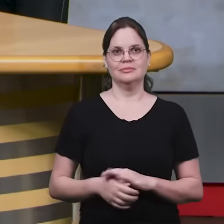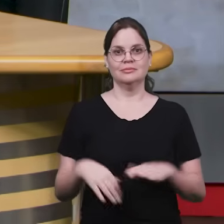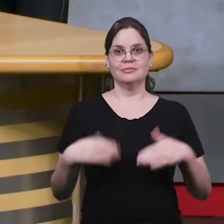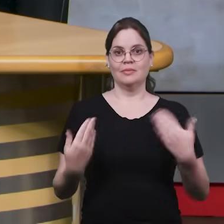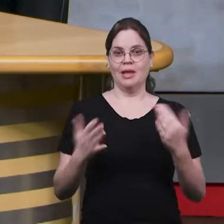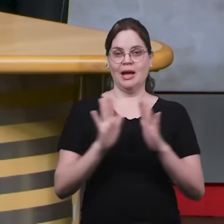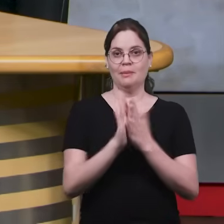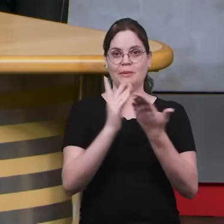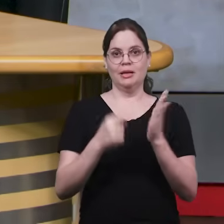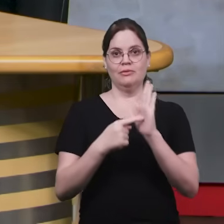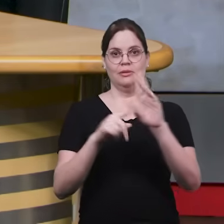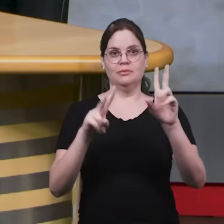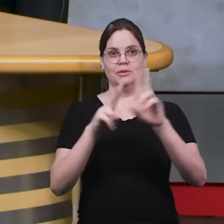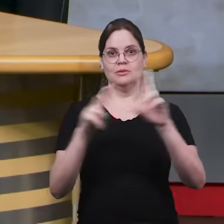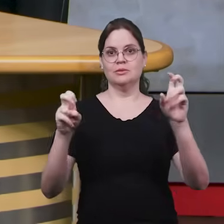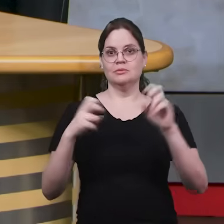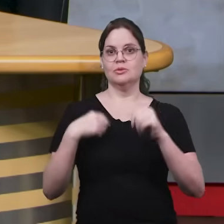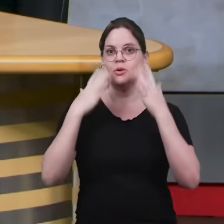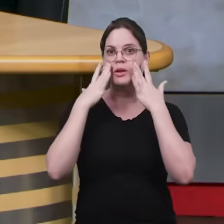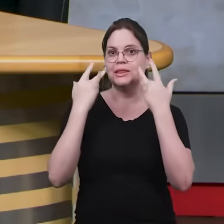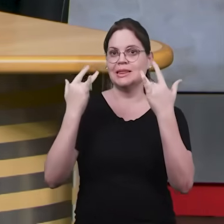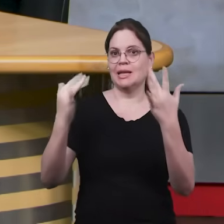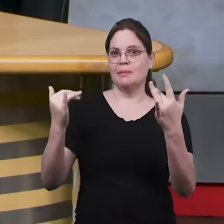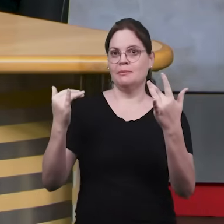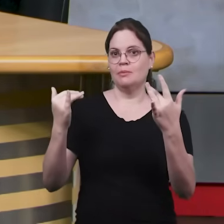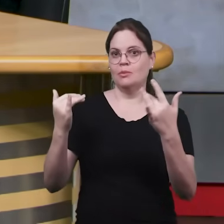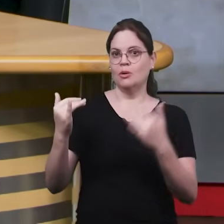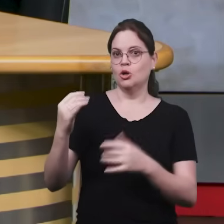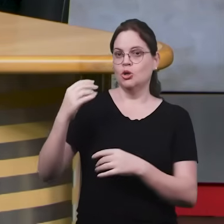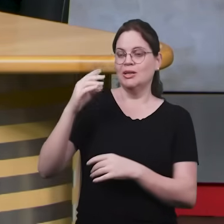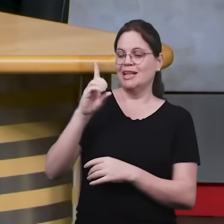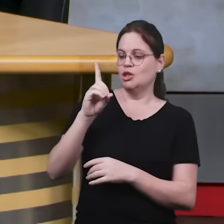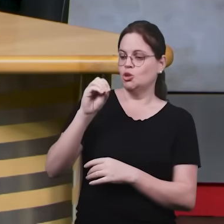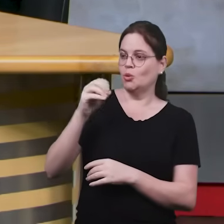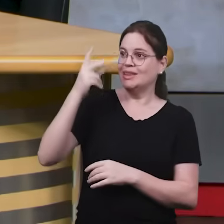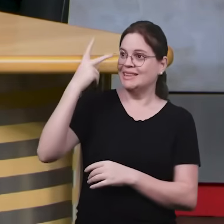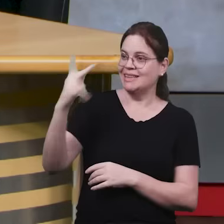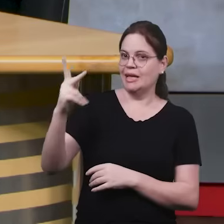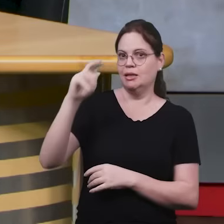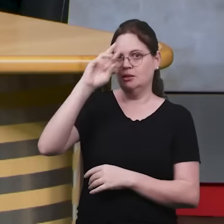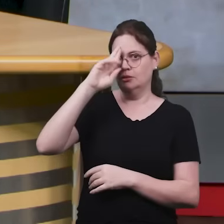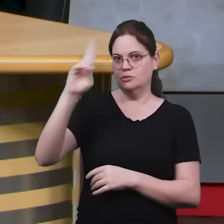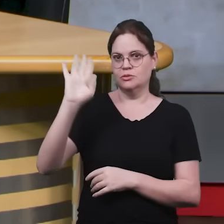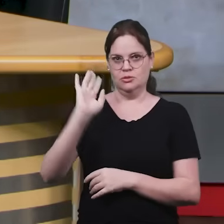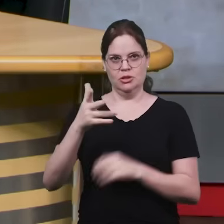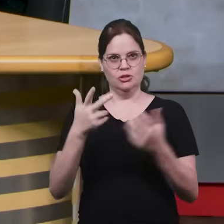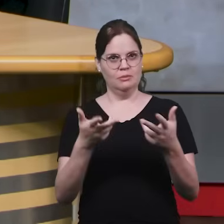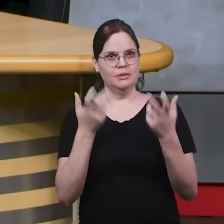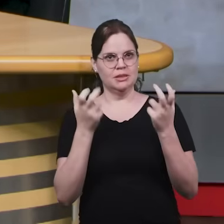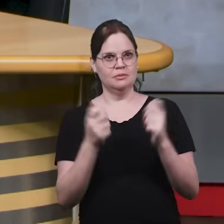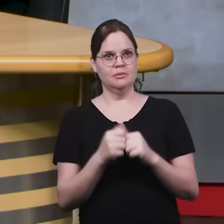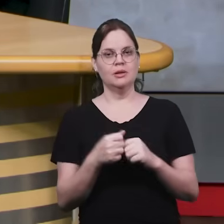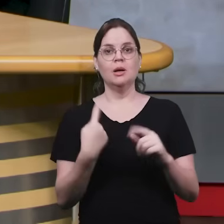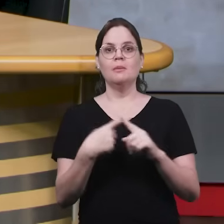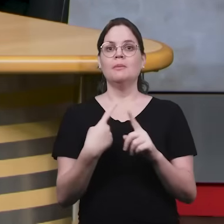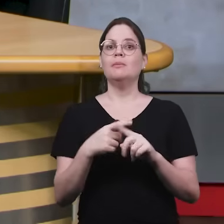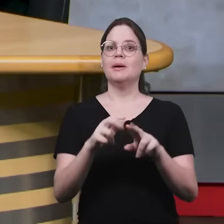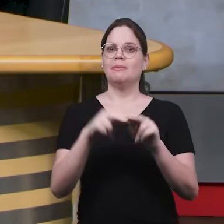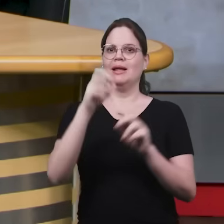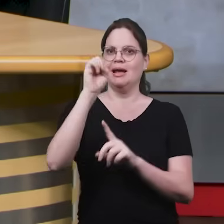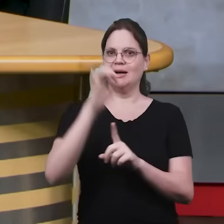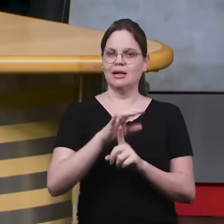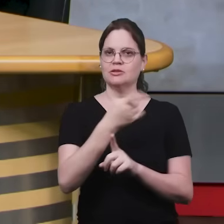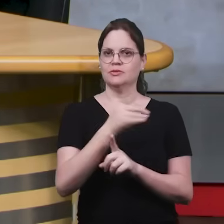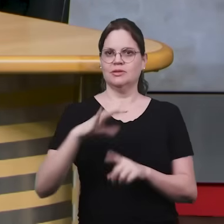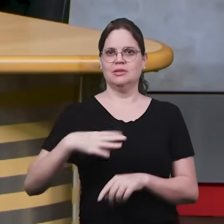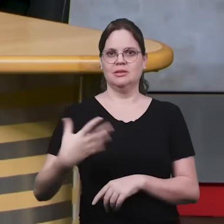a palavra diz o temor do Senhor, ela não diz o temor ao Senhor. Já parou para perceber isso? É verdade. Pela graça sois salvos por meio